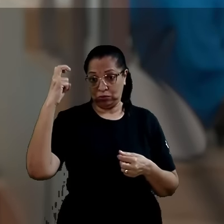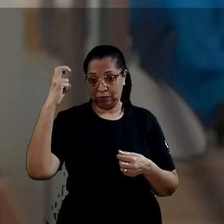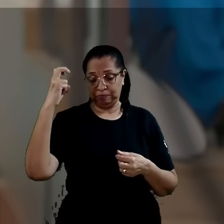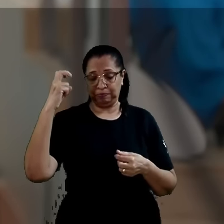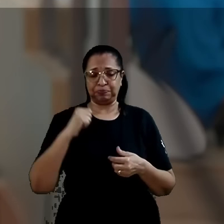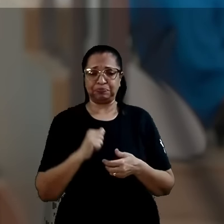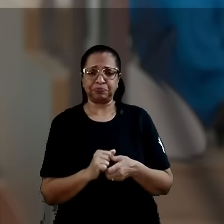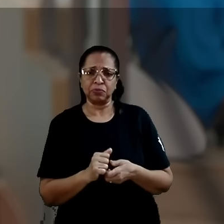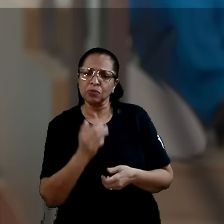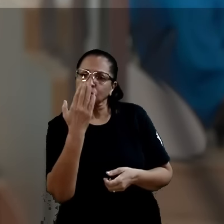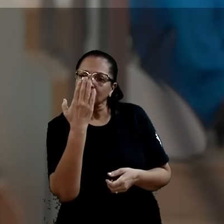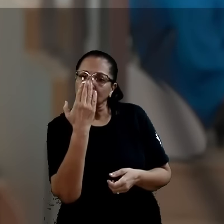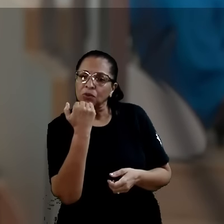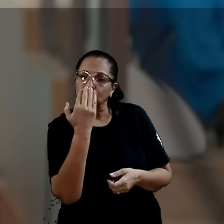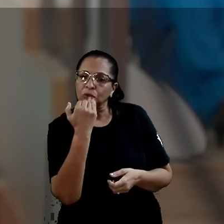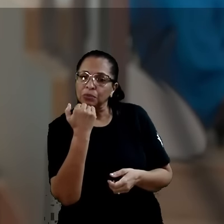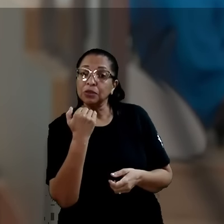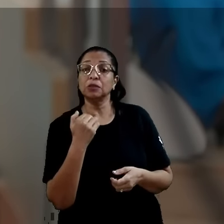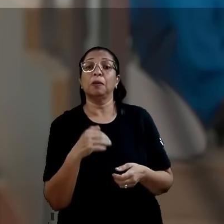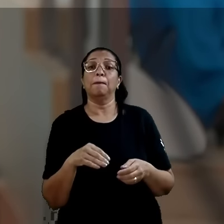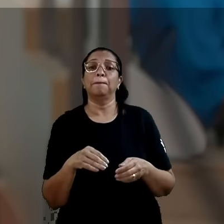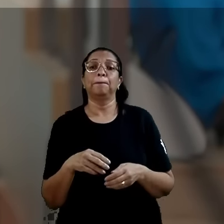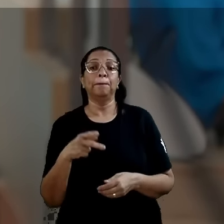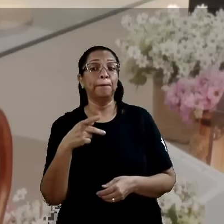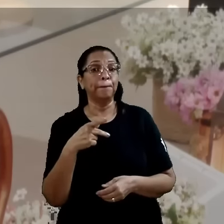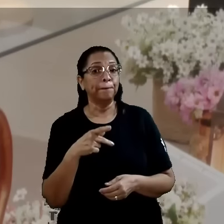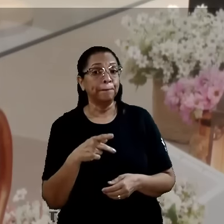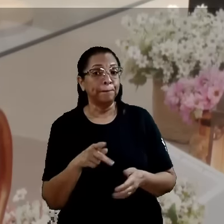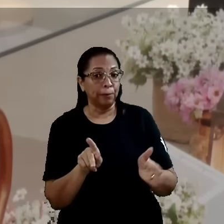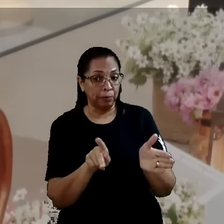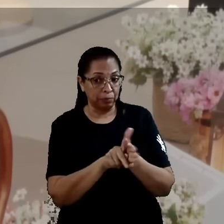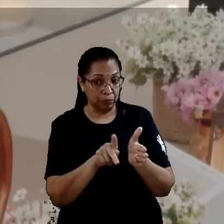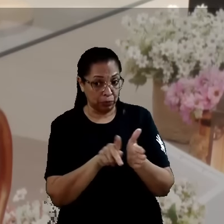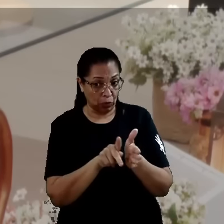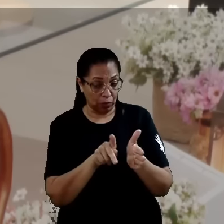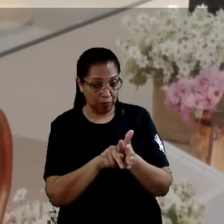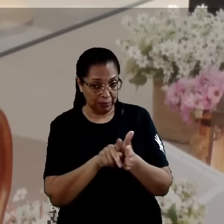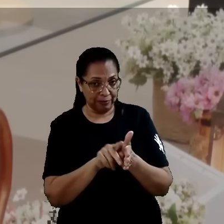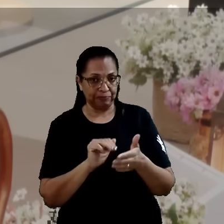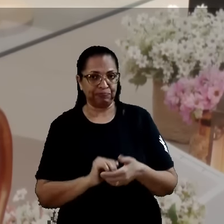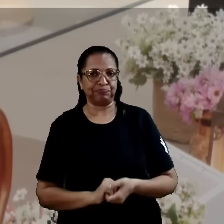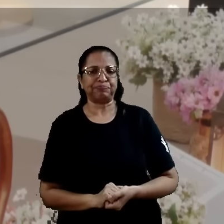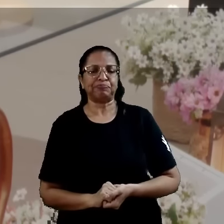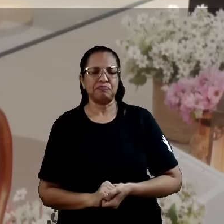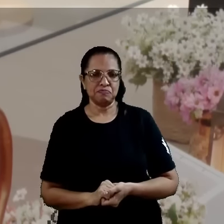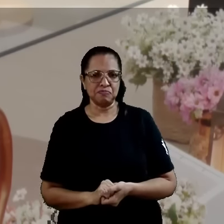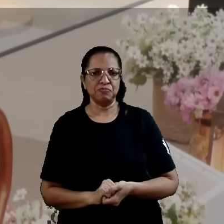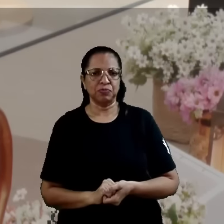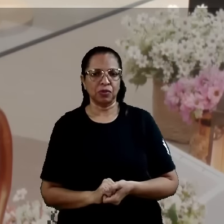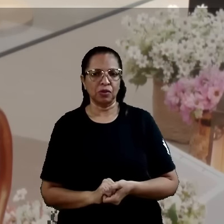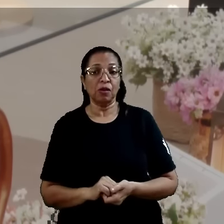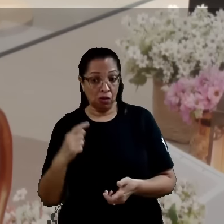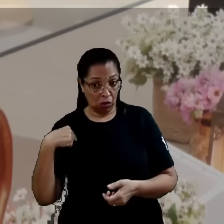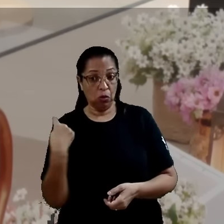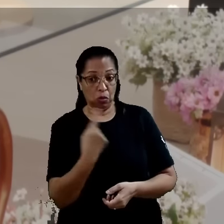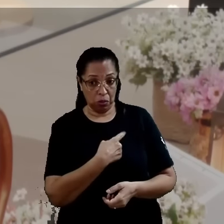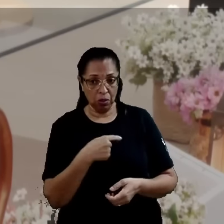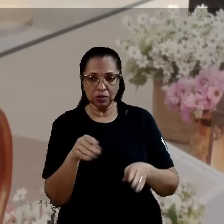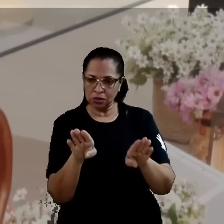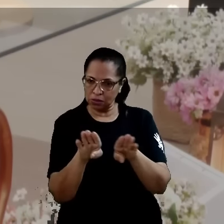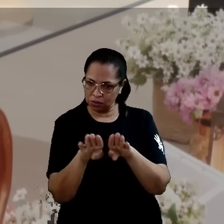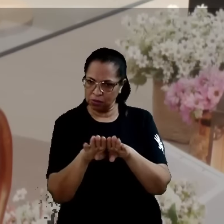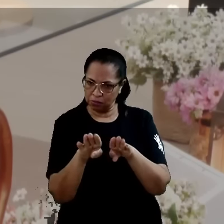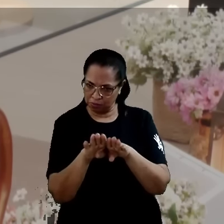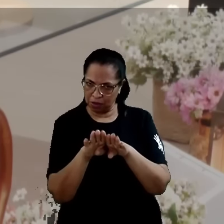a elevação desta cultura não como aquele judeu se converteu nós somos convertidos ao